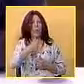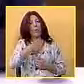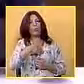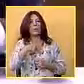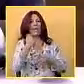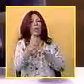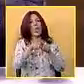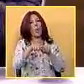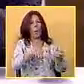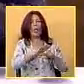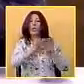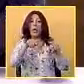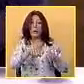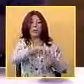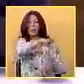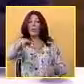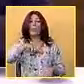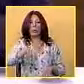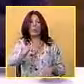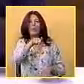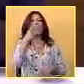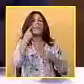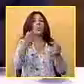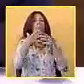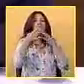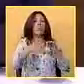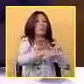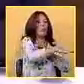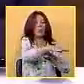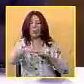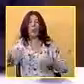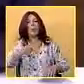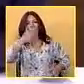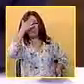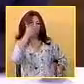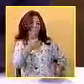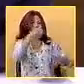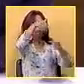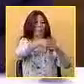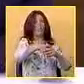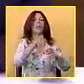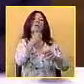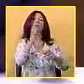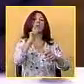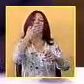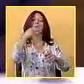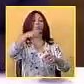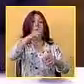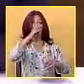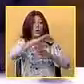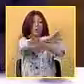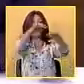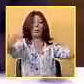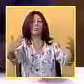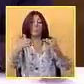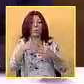continue assim. E só assim é que os portugueses, com todos os dados na mão, vão poder colocar o voto no dia 7 de junho. E se todos, e se muitos mais forem votar